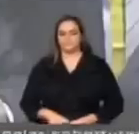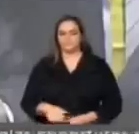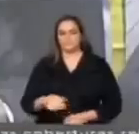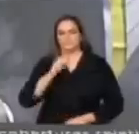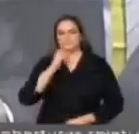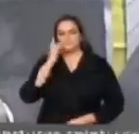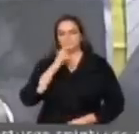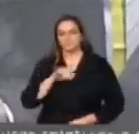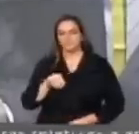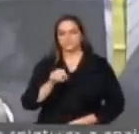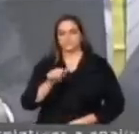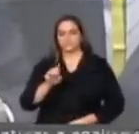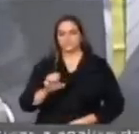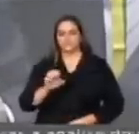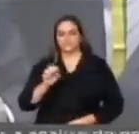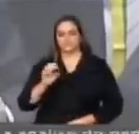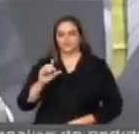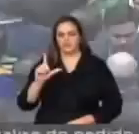Deputado Jorge Sola, do PT.